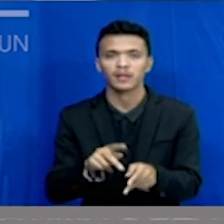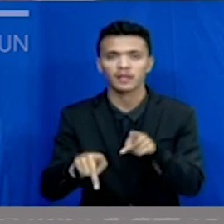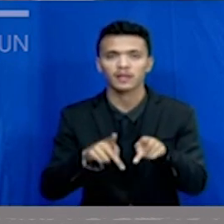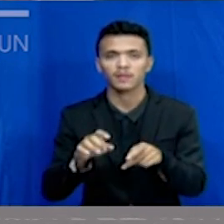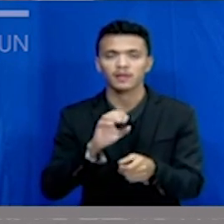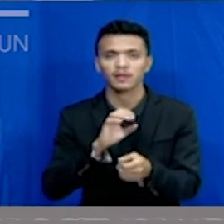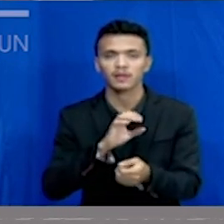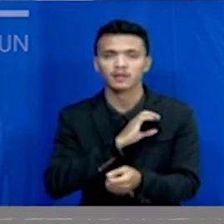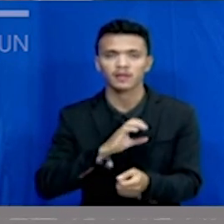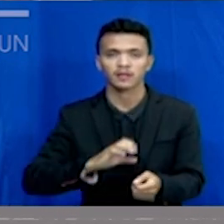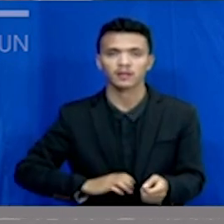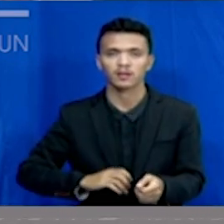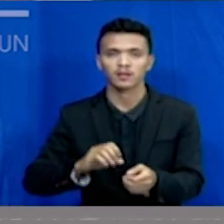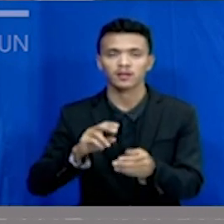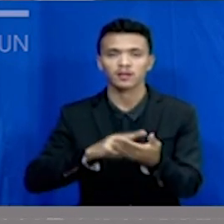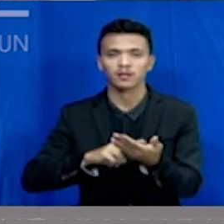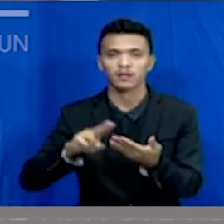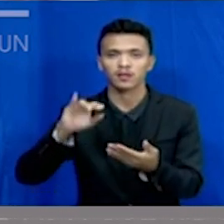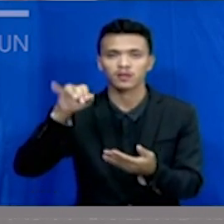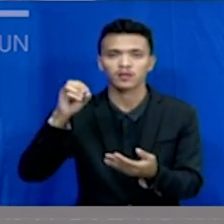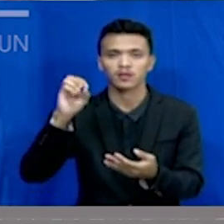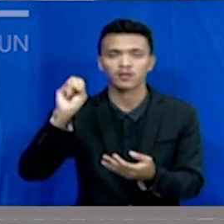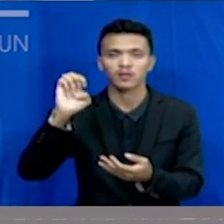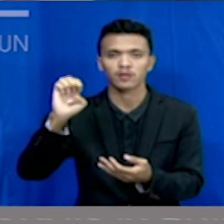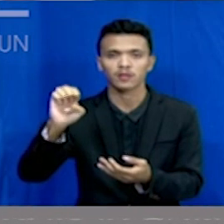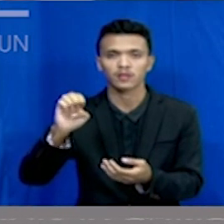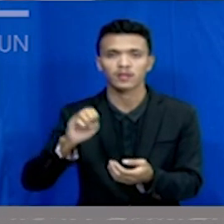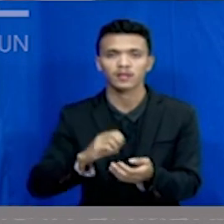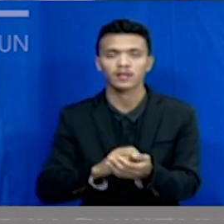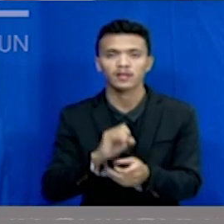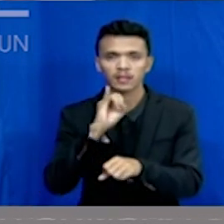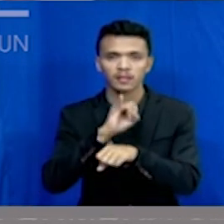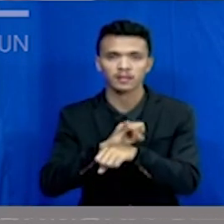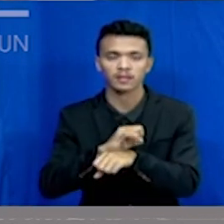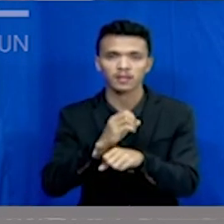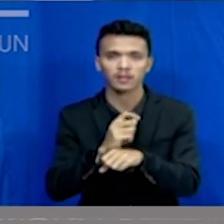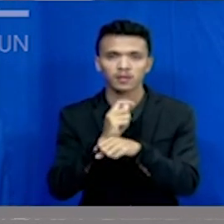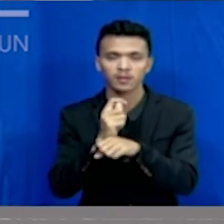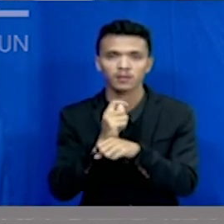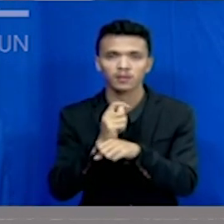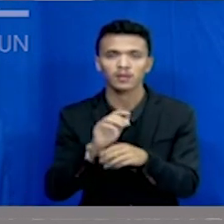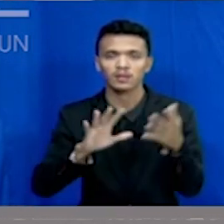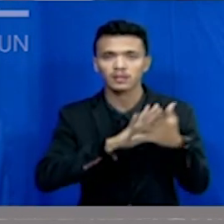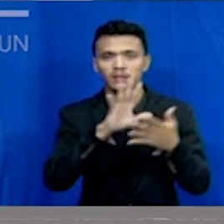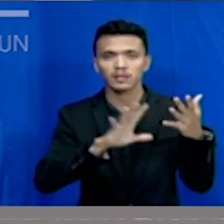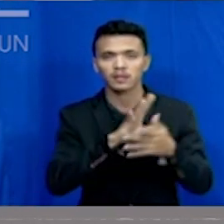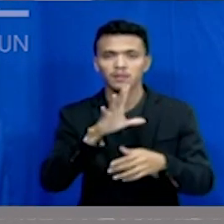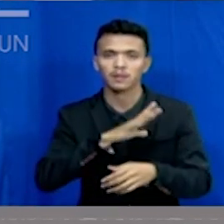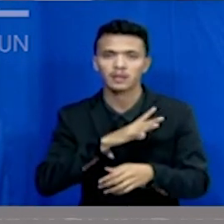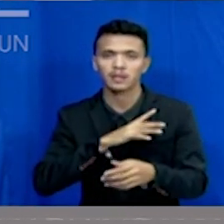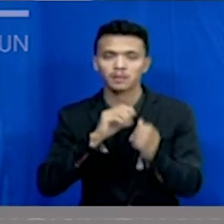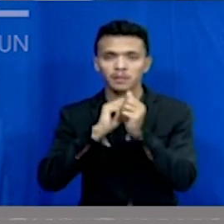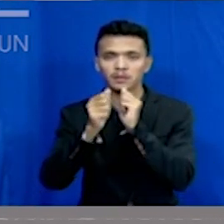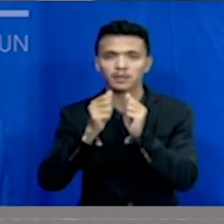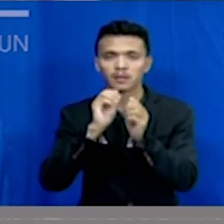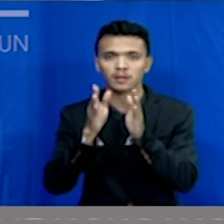Serani Católica e a Igreja São José Maquili, Paróquia Nossa Senhora de Fátima, Atauro, comemora Loro Marrem Pescador